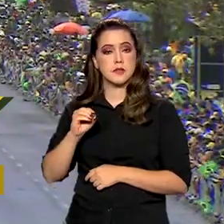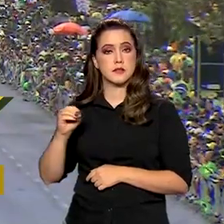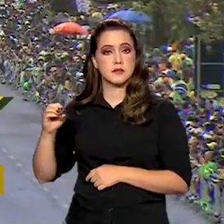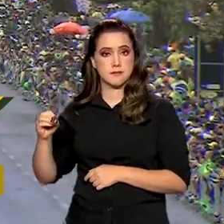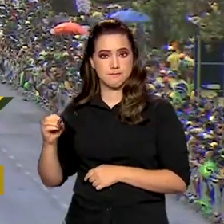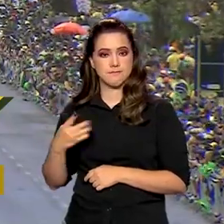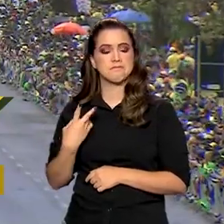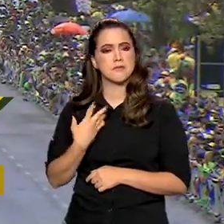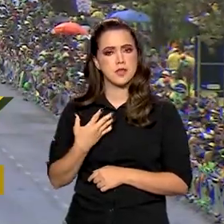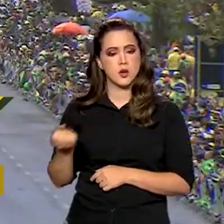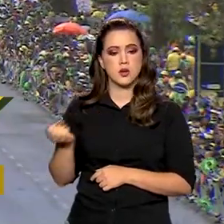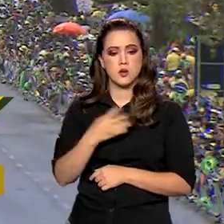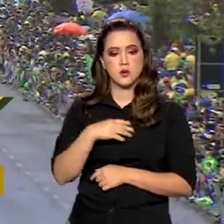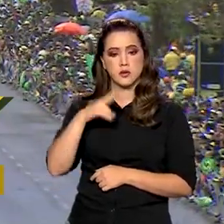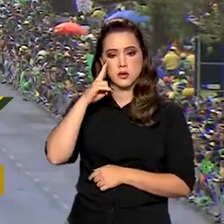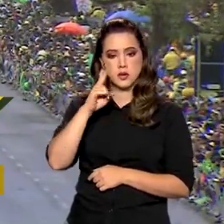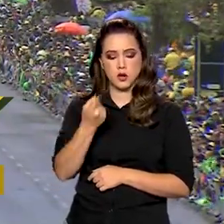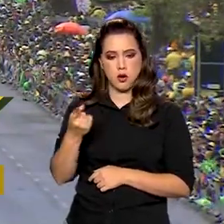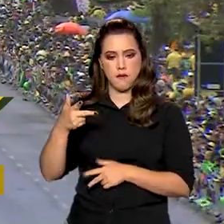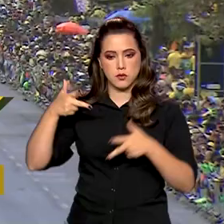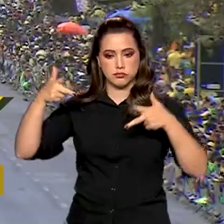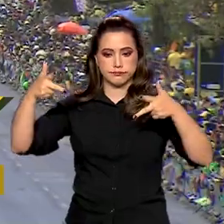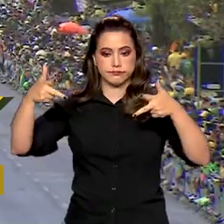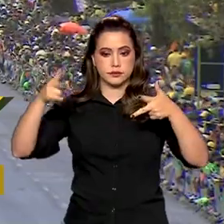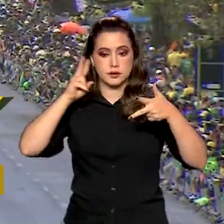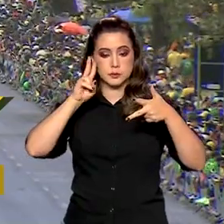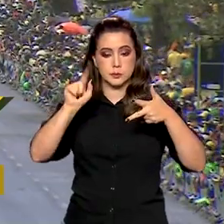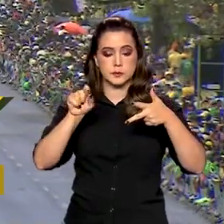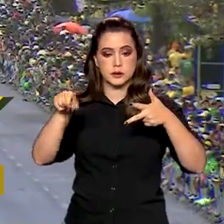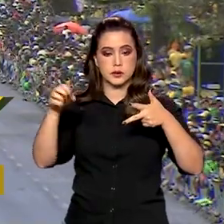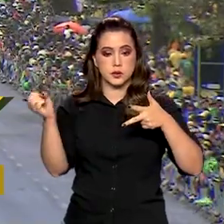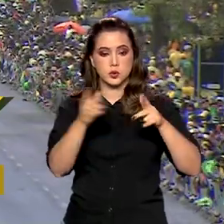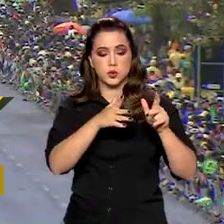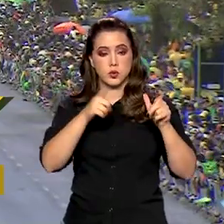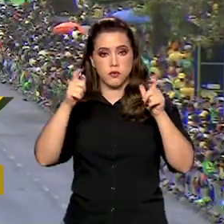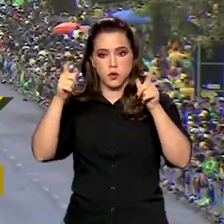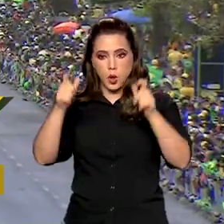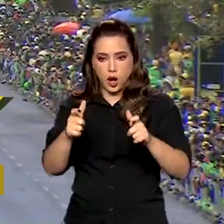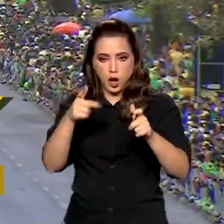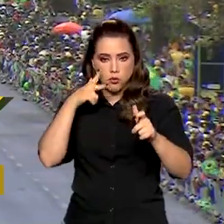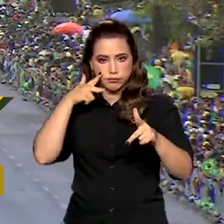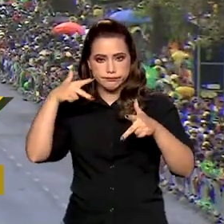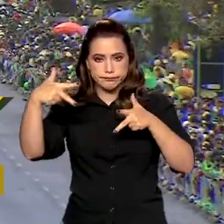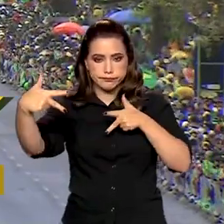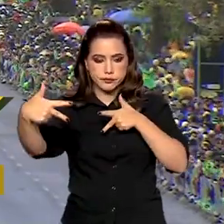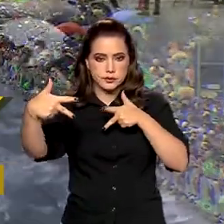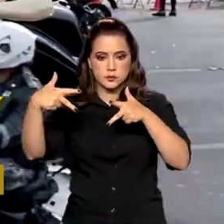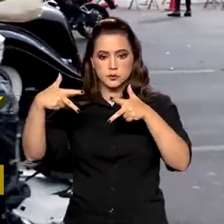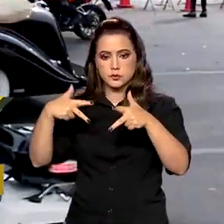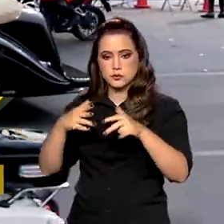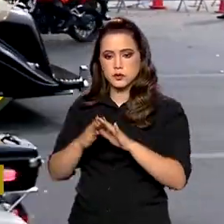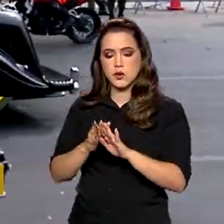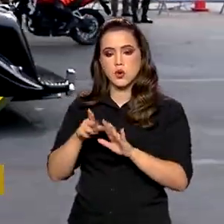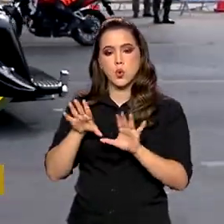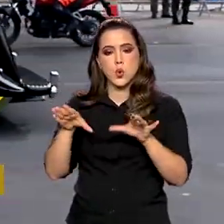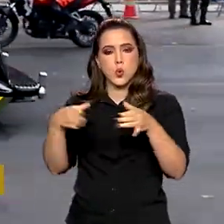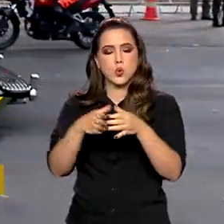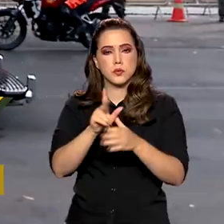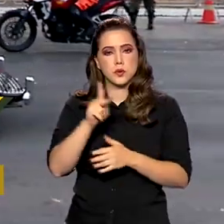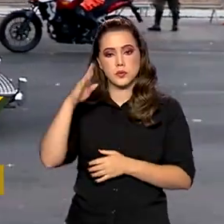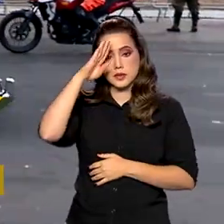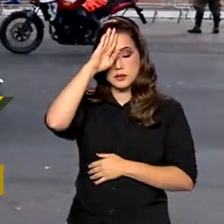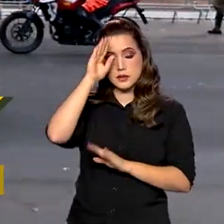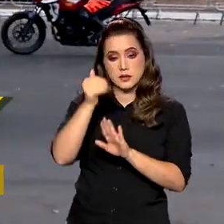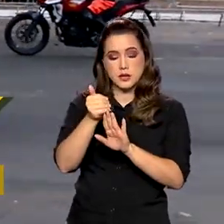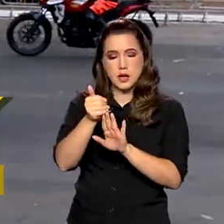999-528600. Uma nova imagem, olha aí, você vê essa nova imagem de um novo ângulo, né, da Esplanada dos Ministérios. A comitiva está lá no finalzinho. E os